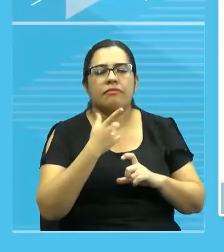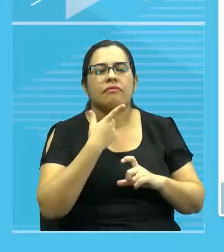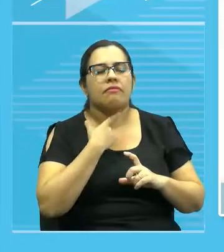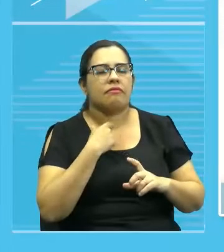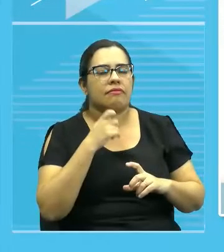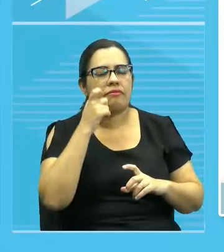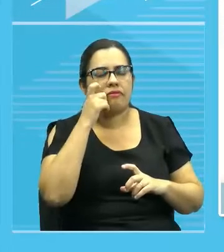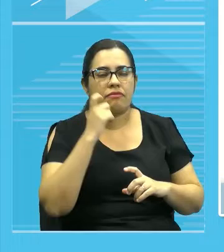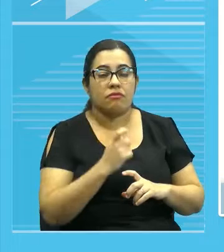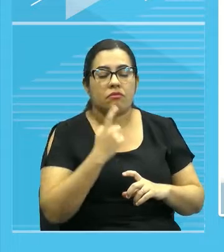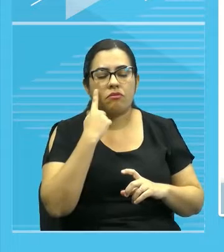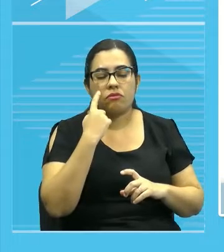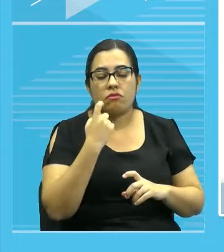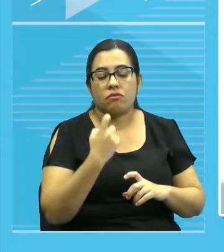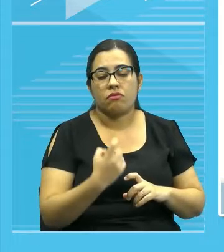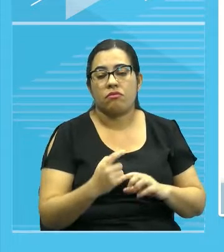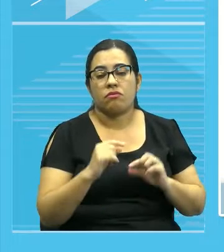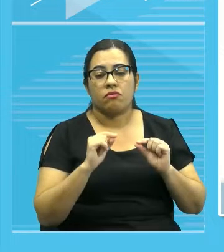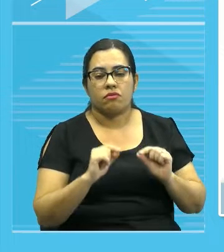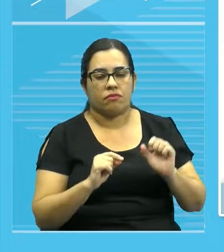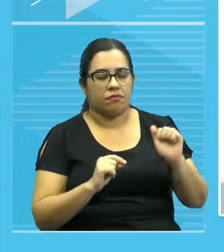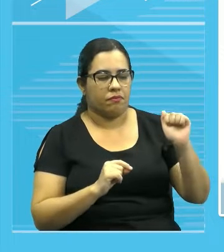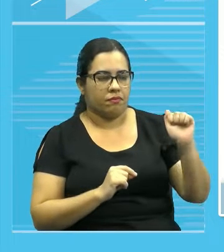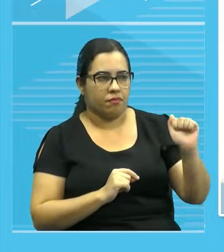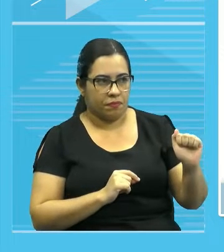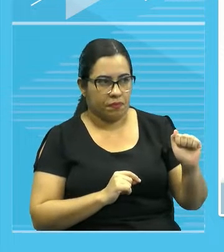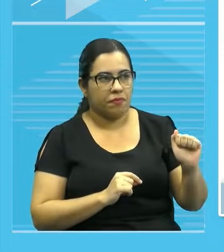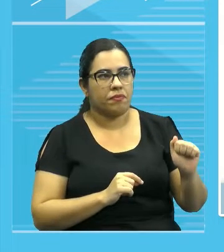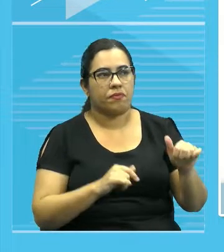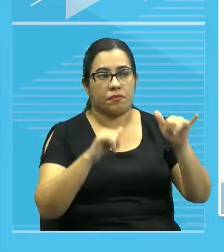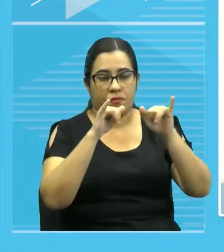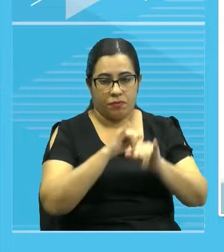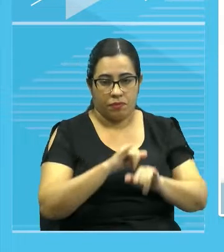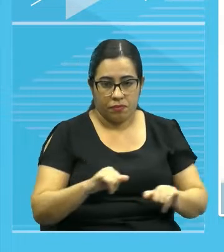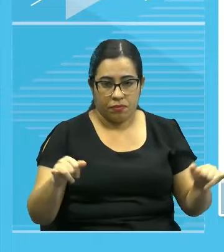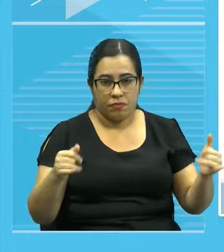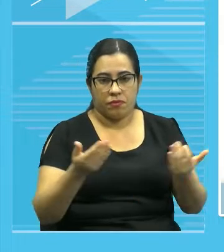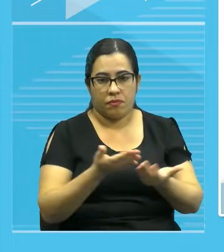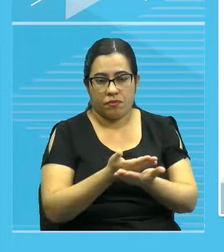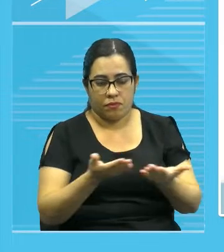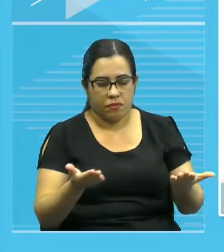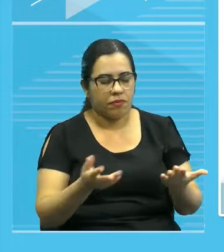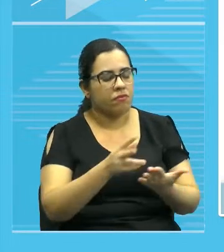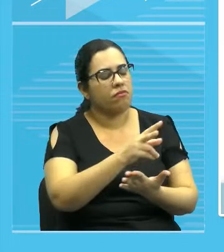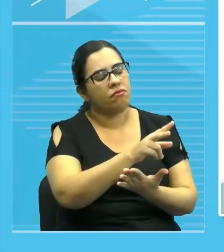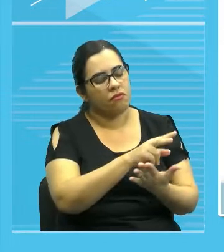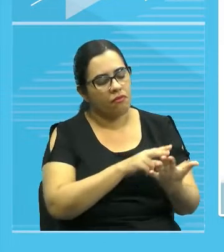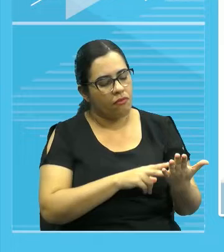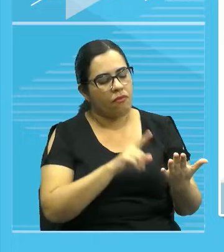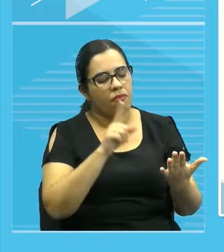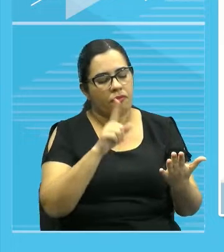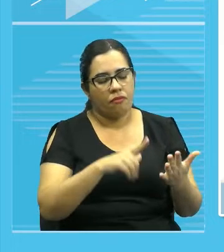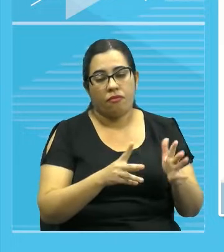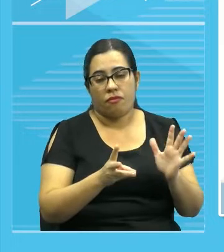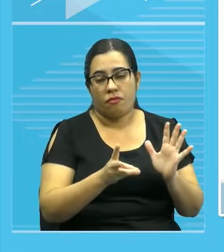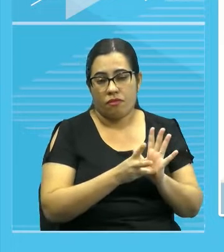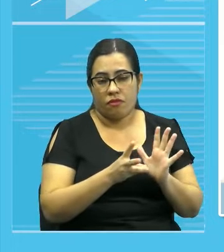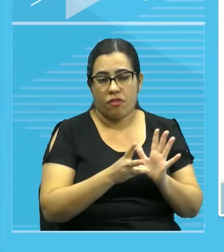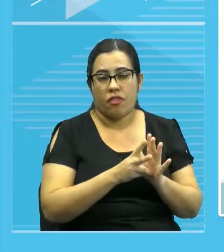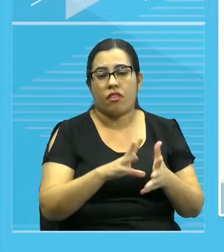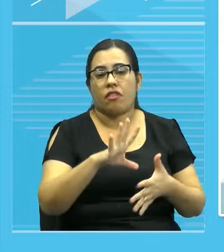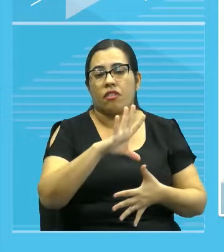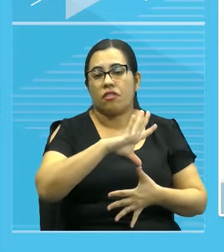que a intenção de letra a informar ao leitor que os indígenas da América